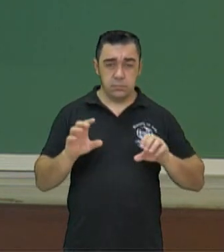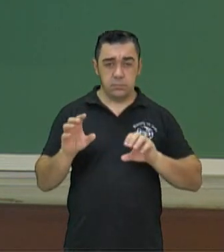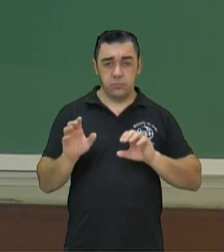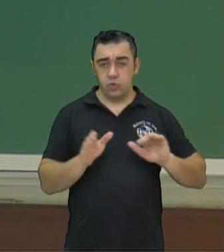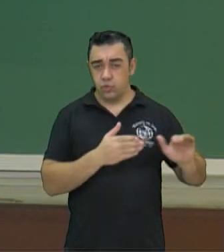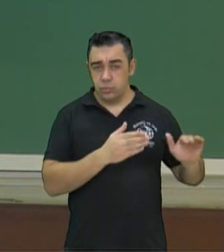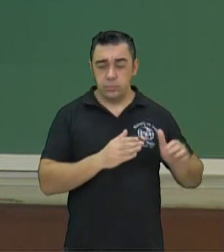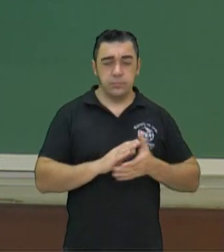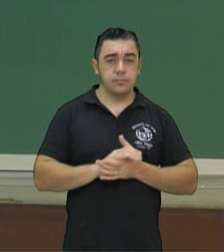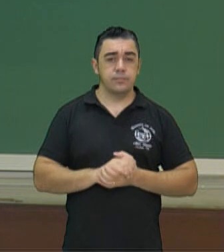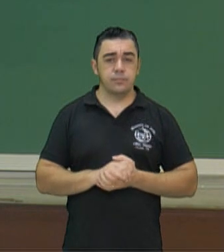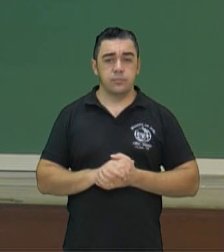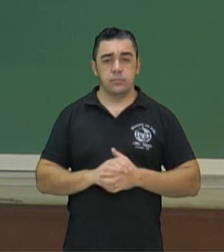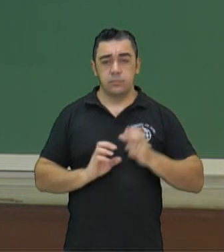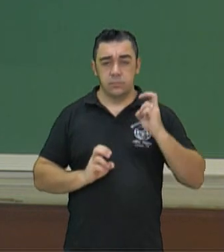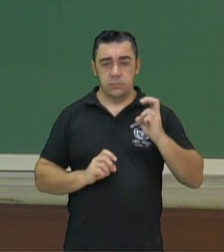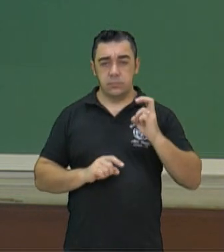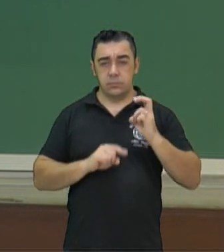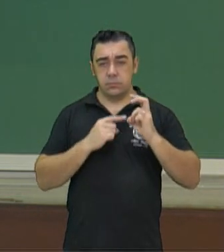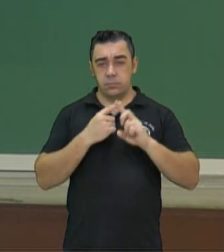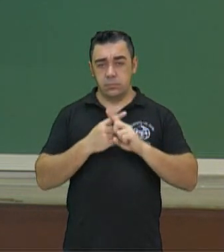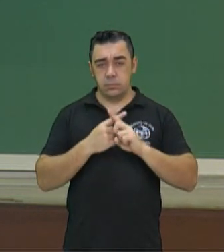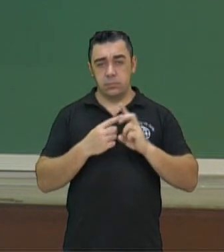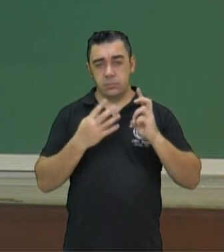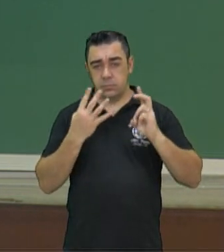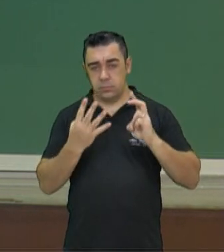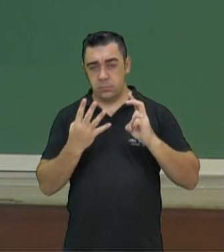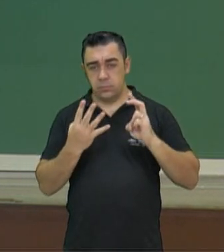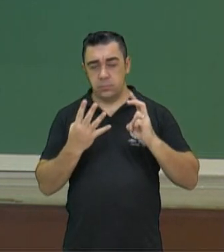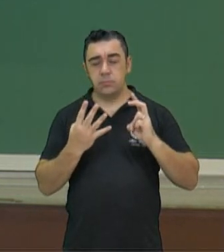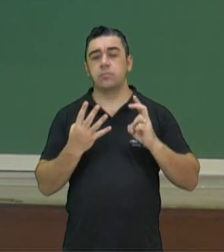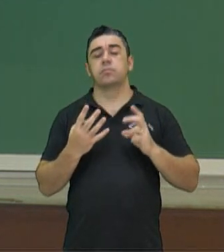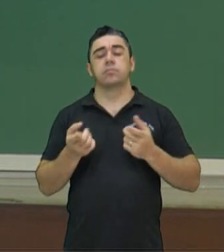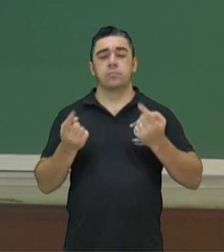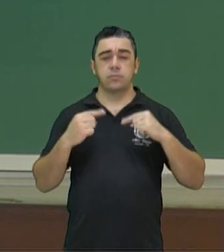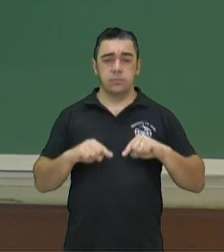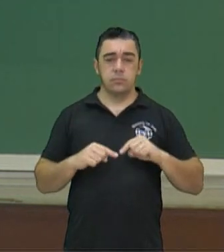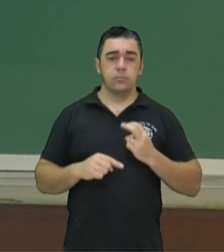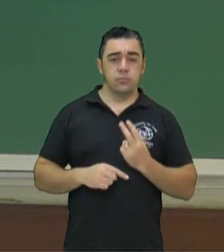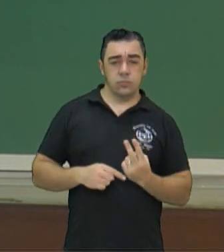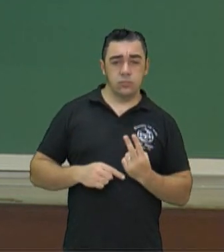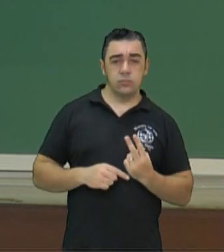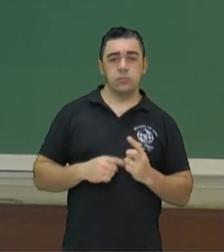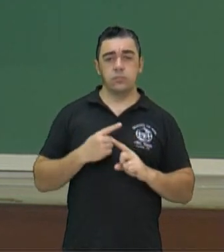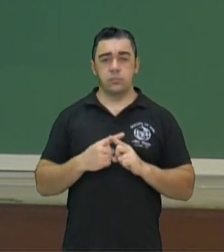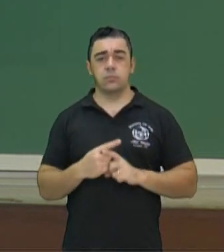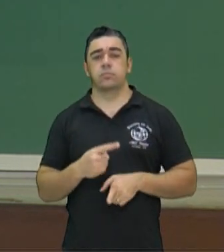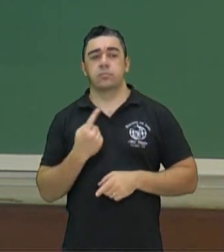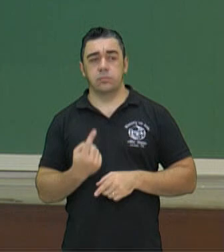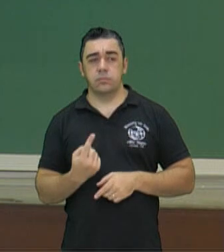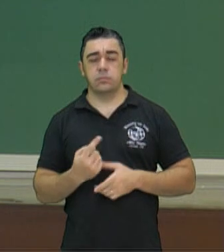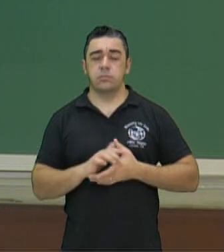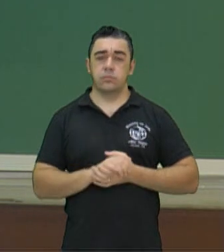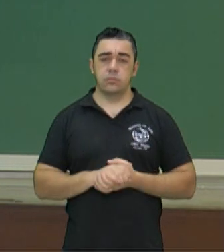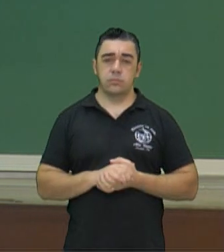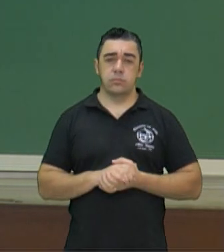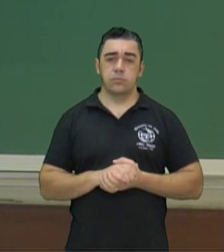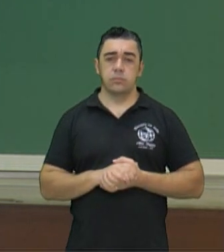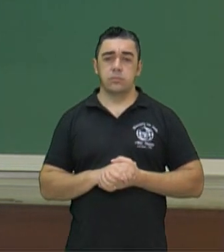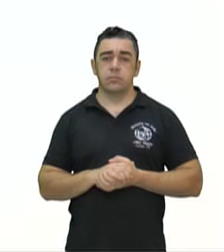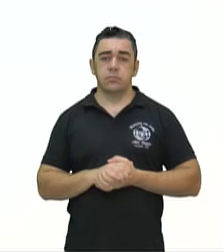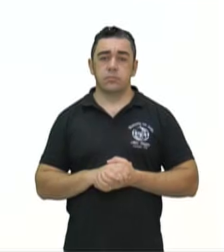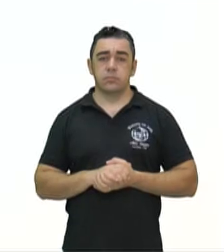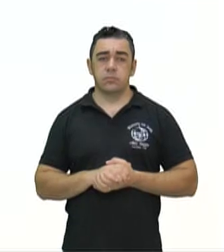3. Então, para facilitar a nossa conta e para a gente poder cortar, então, 5 fatorial é a mesma coisa que